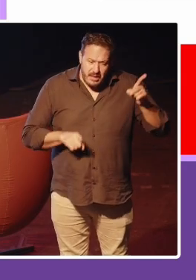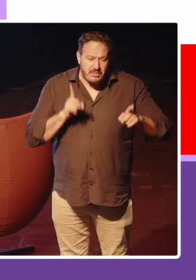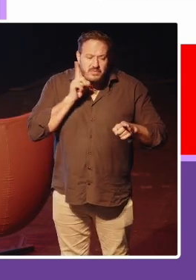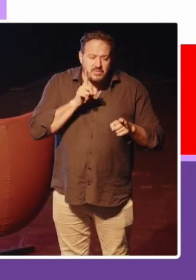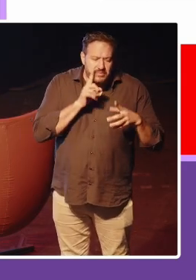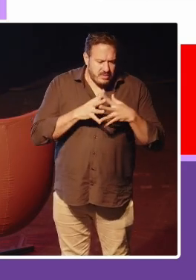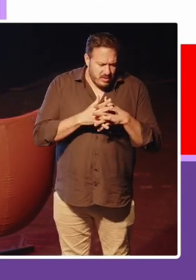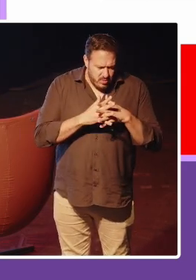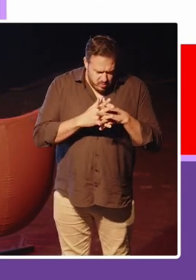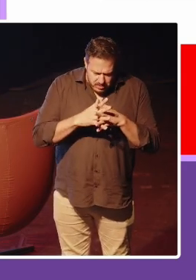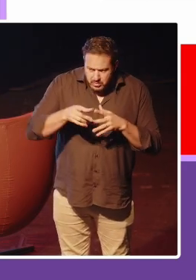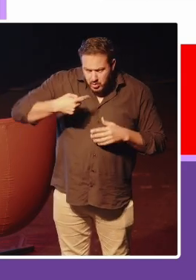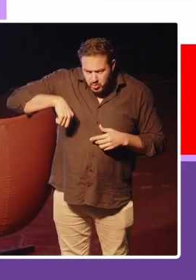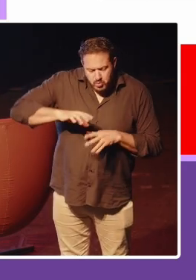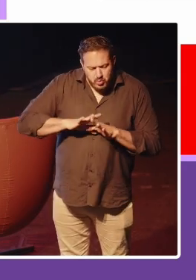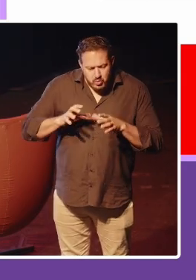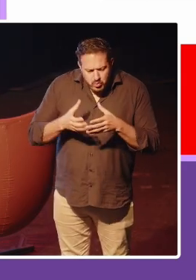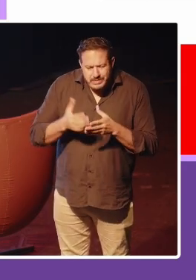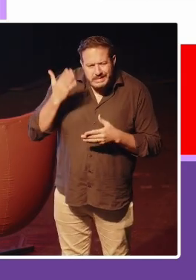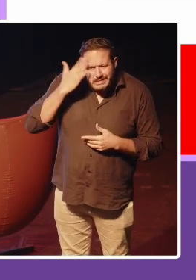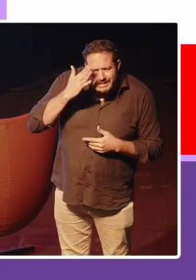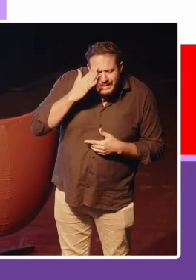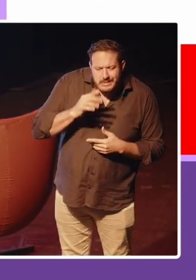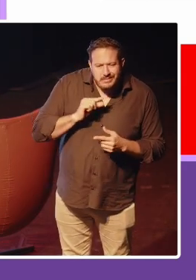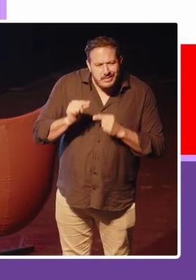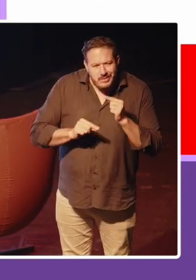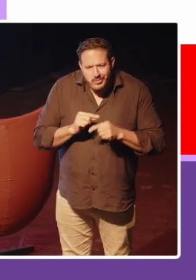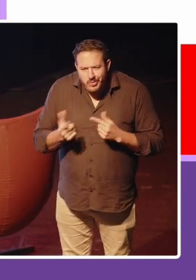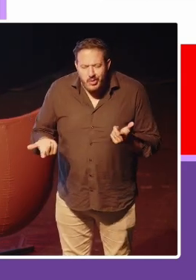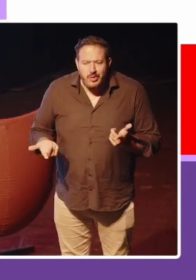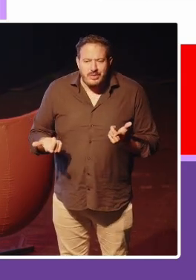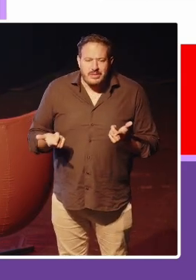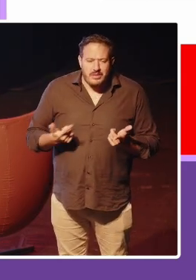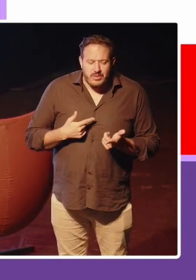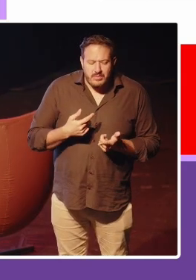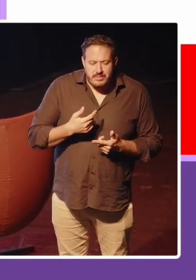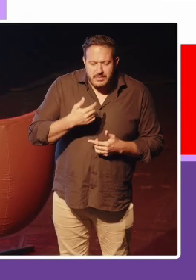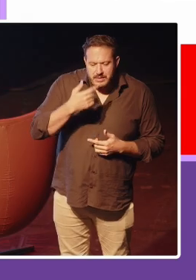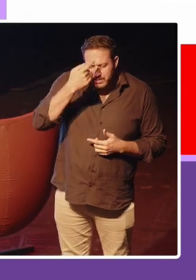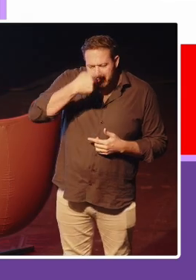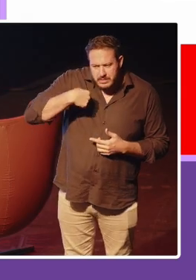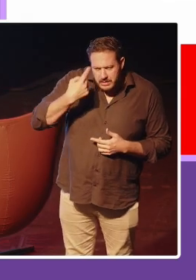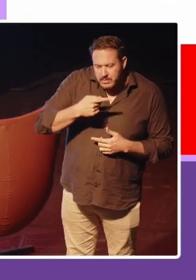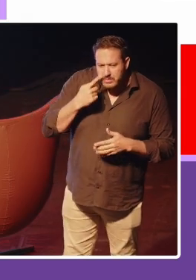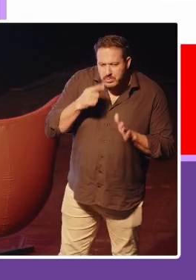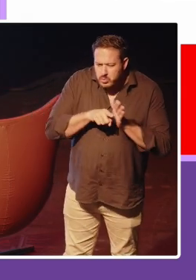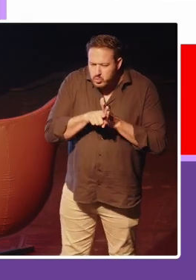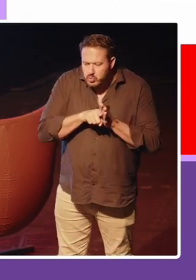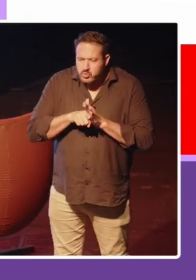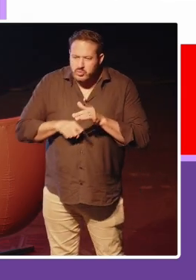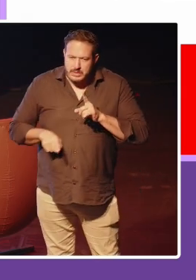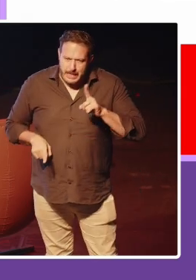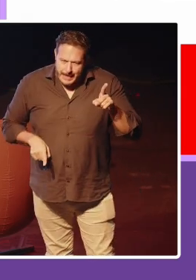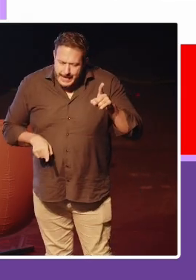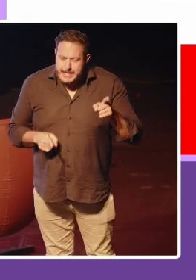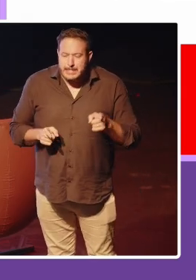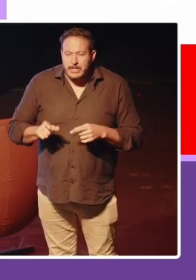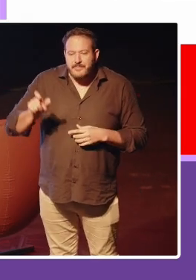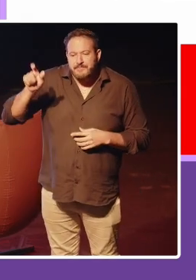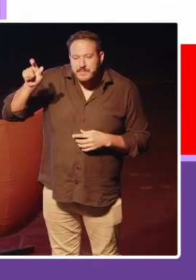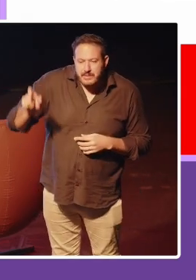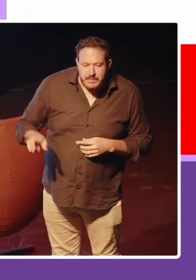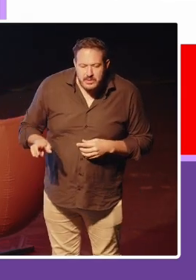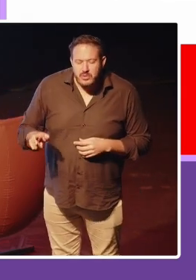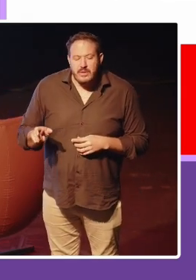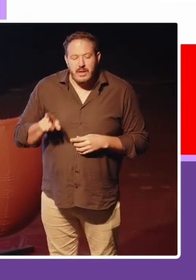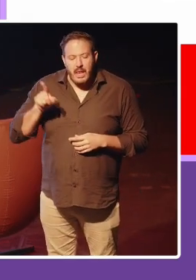nosso grupo e outros têm tentado entender um pouquinho também de disparidade racial, mas pelo menos por estudos americanos, indivíduos